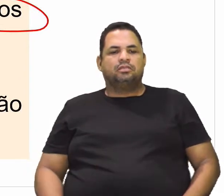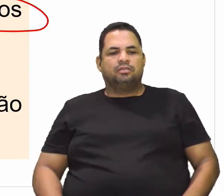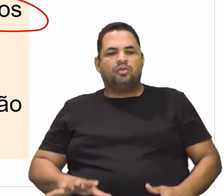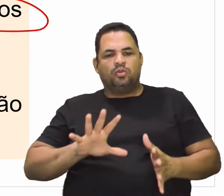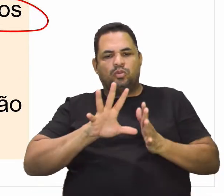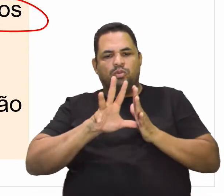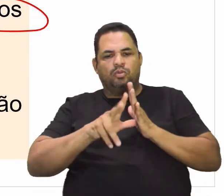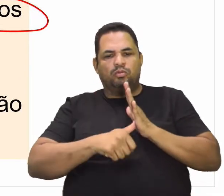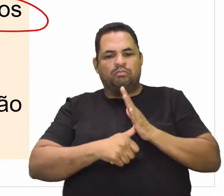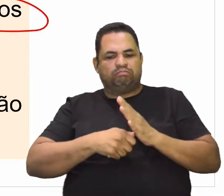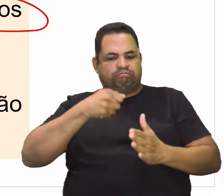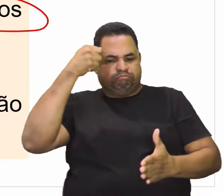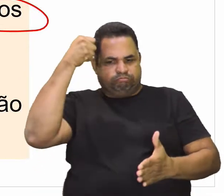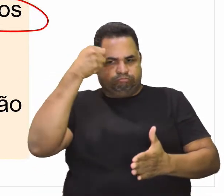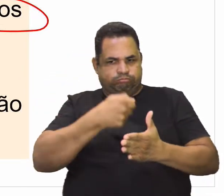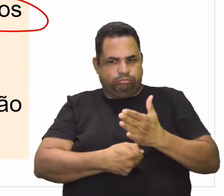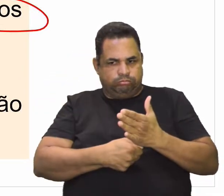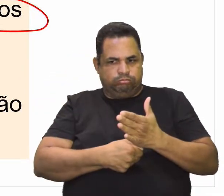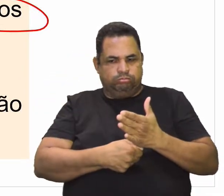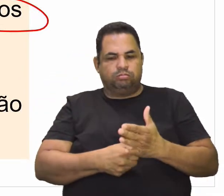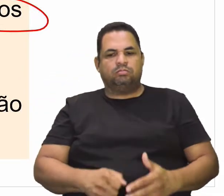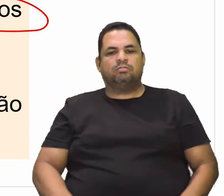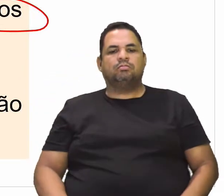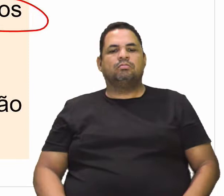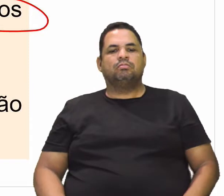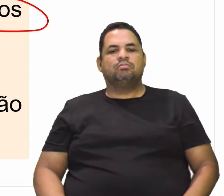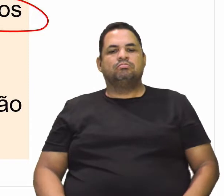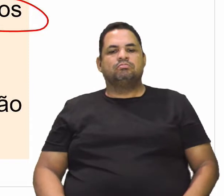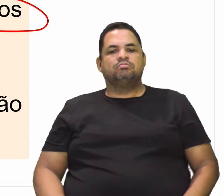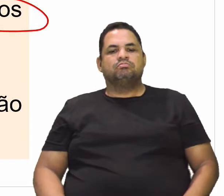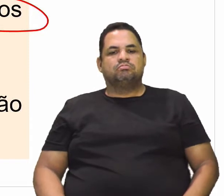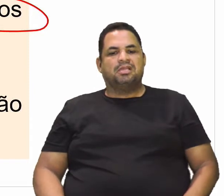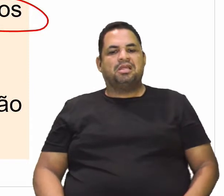roubo é severamente punido. Lembra